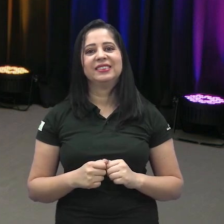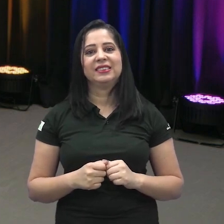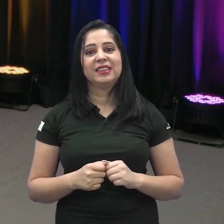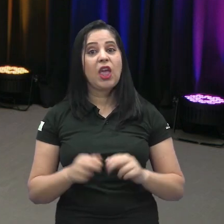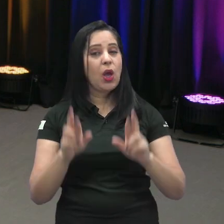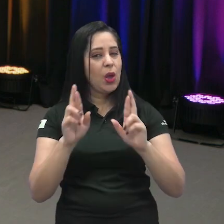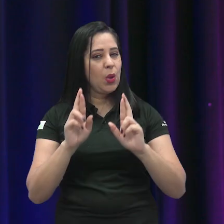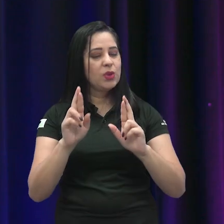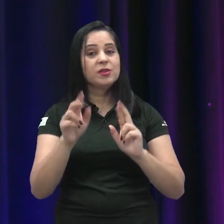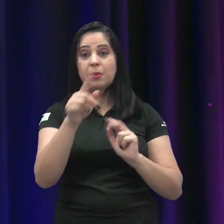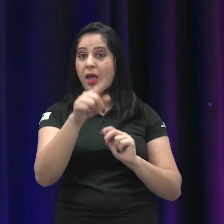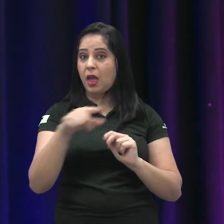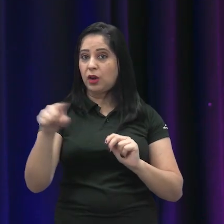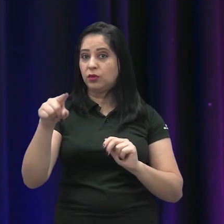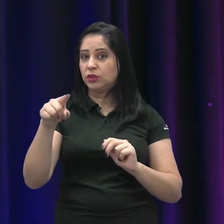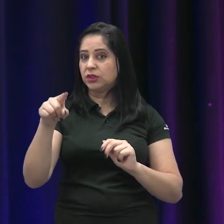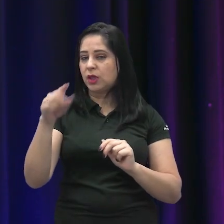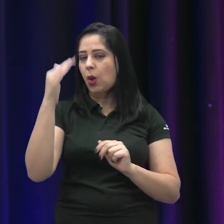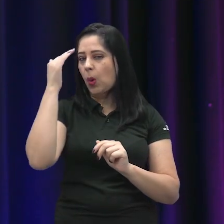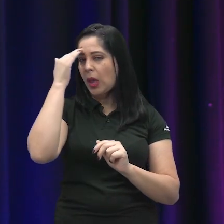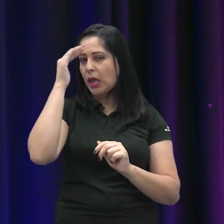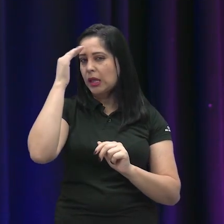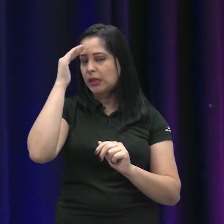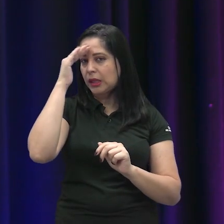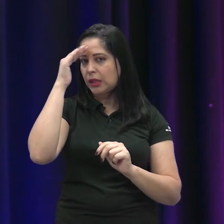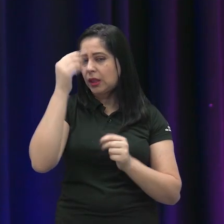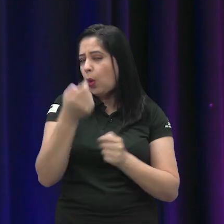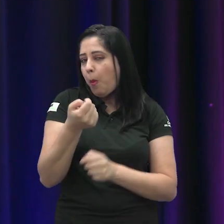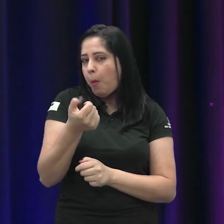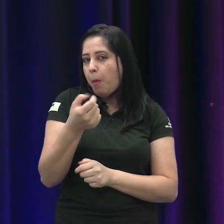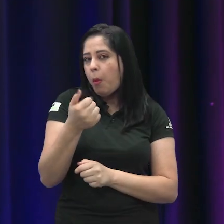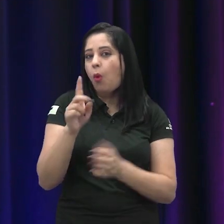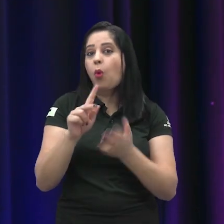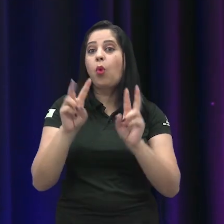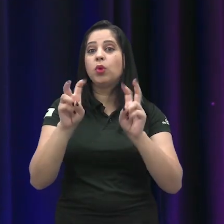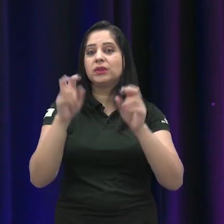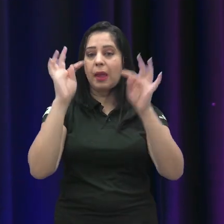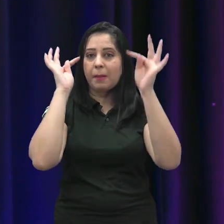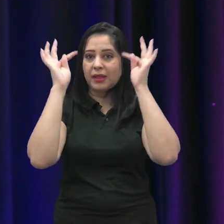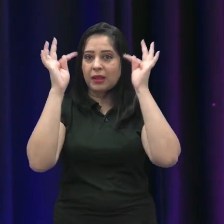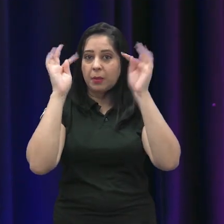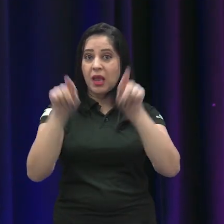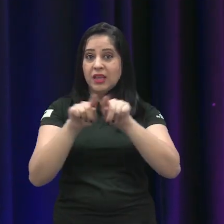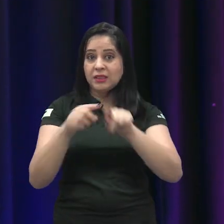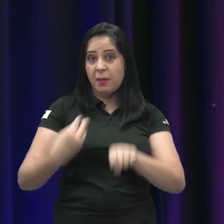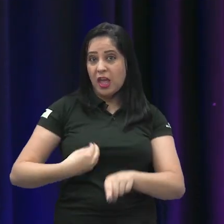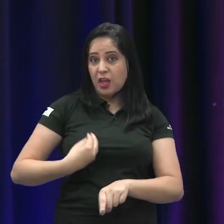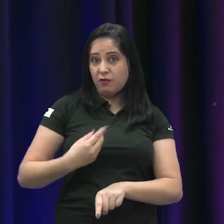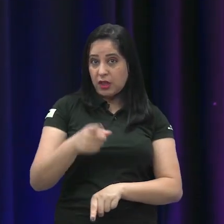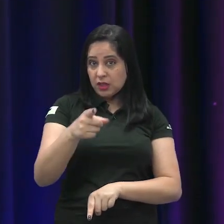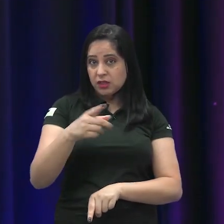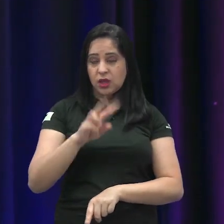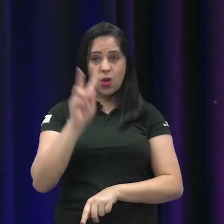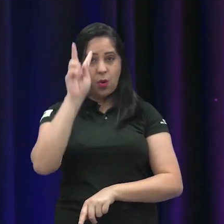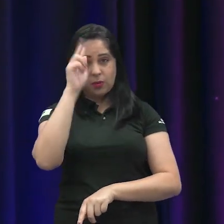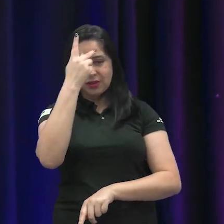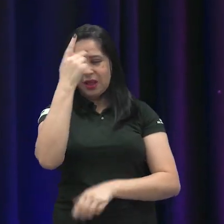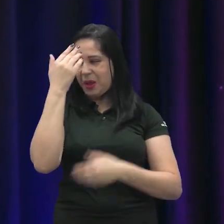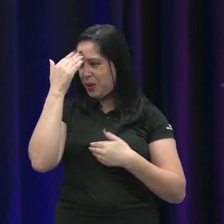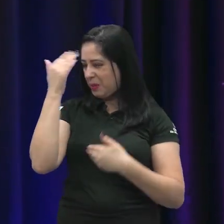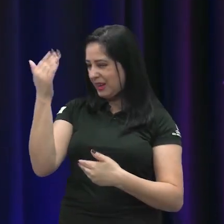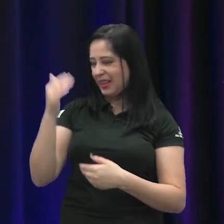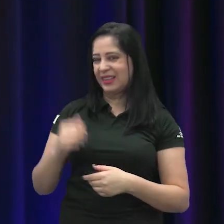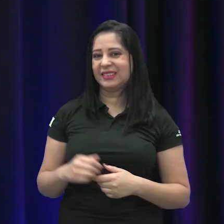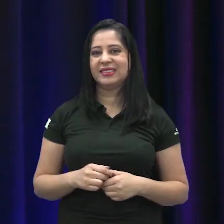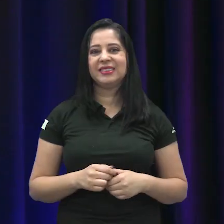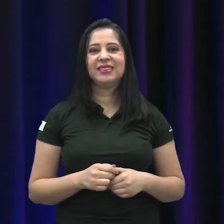Muito bom, gente. Espero que vocês tenham conseguido entender um pouco sobre as terapias e também possam ressignificar a vida de vocês.